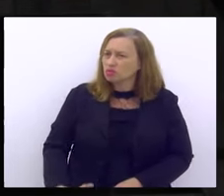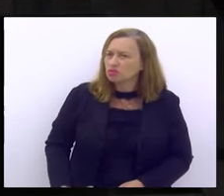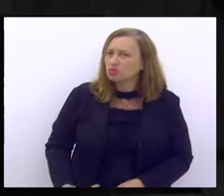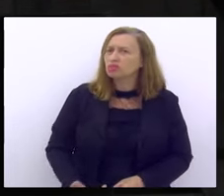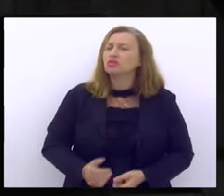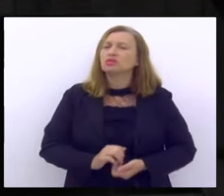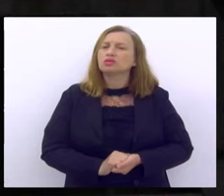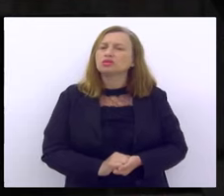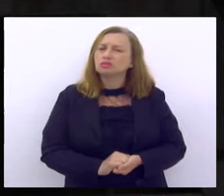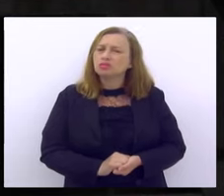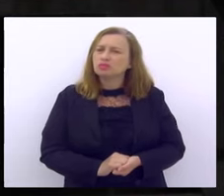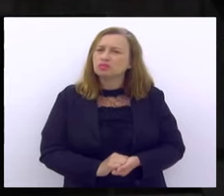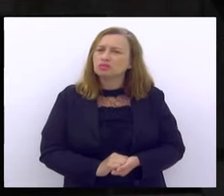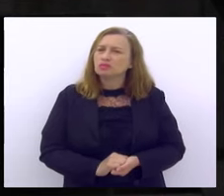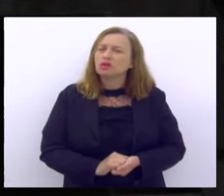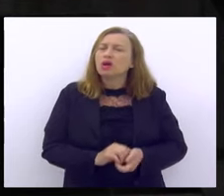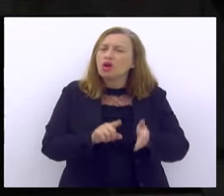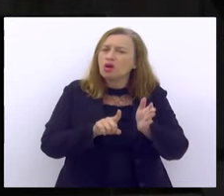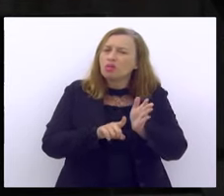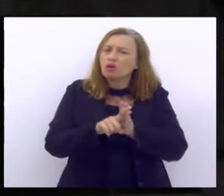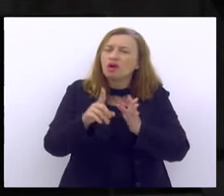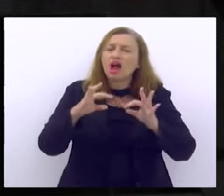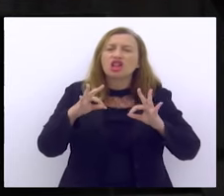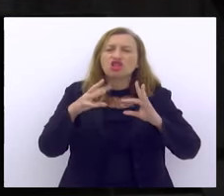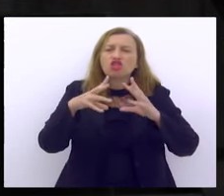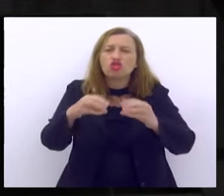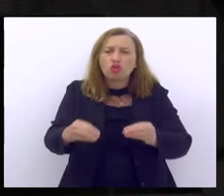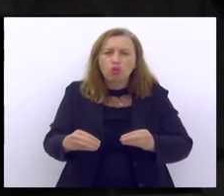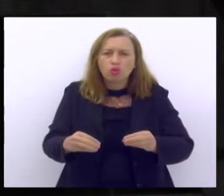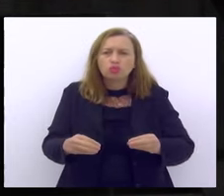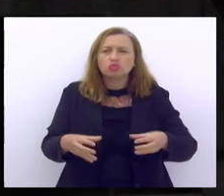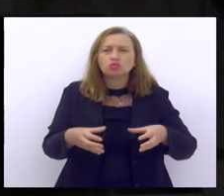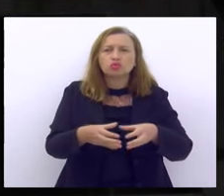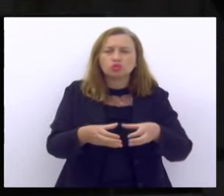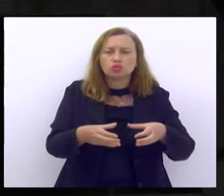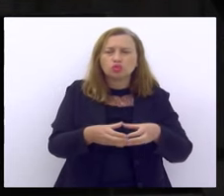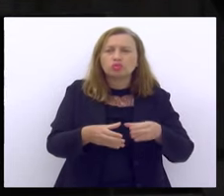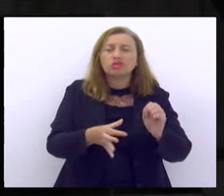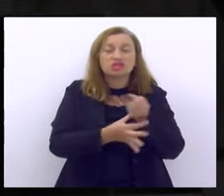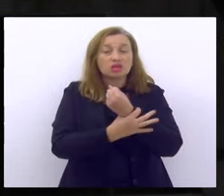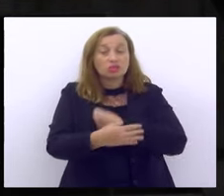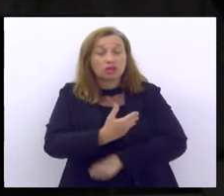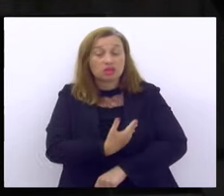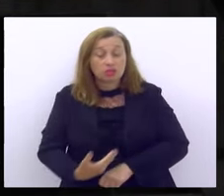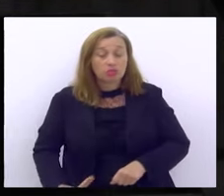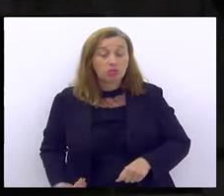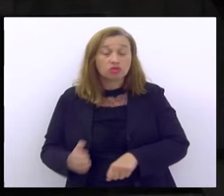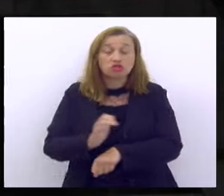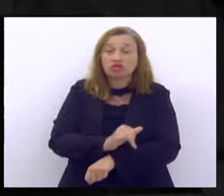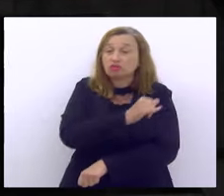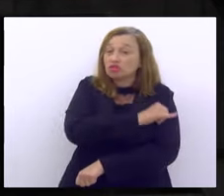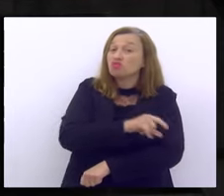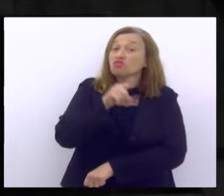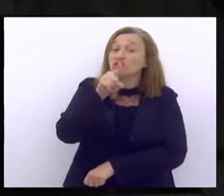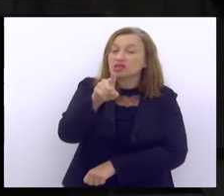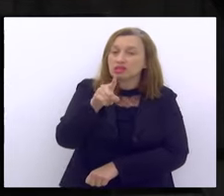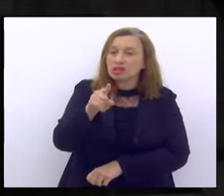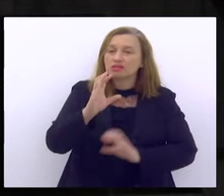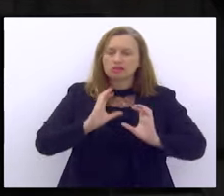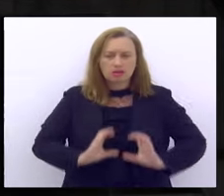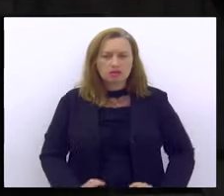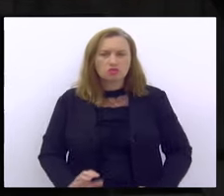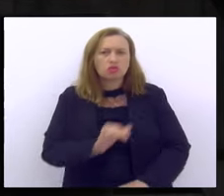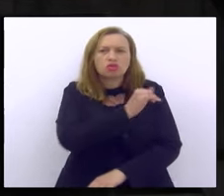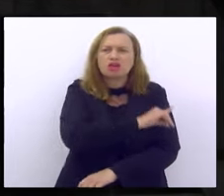eu englobo todos os agentes públicos de segurança do Estado do Rio de Janeiro, a você, cidadão do Rio de Janeiro,